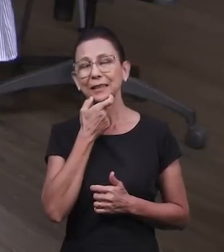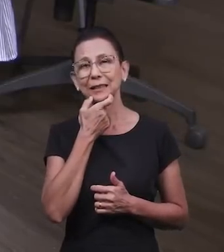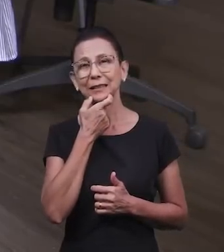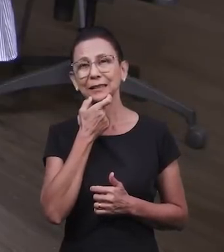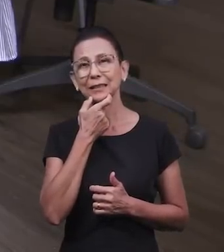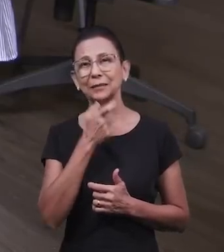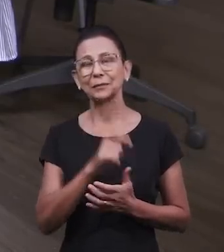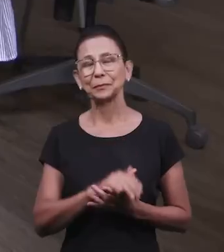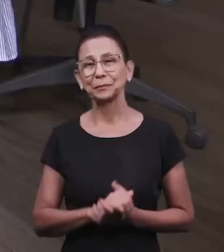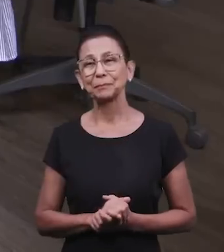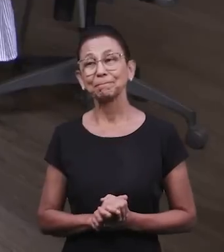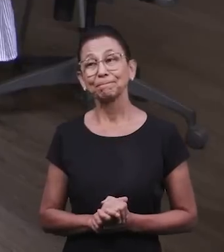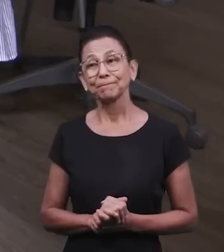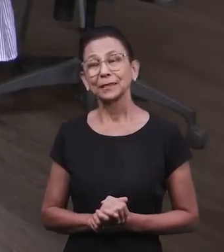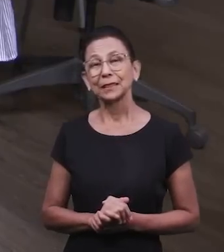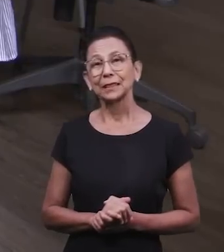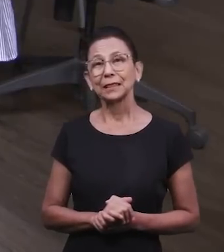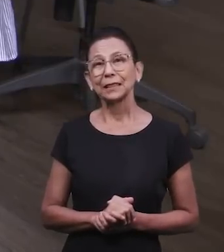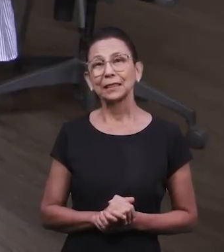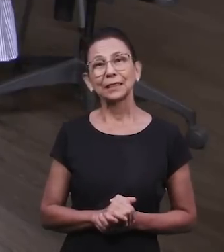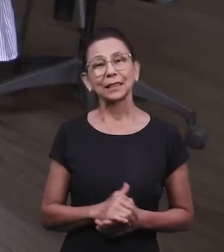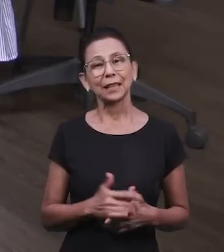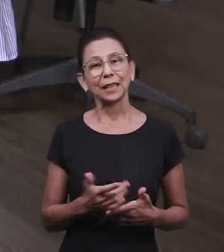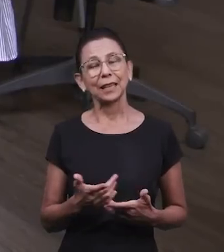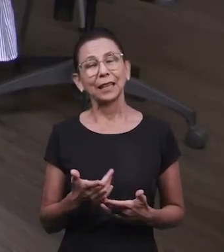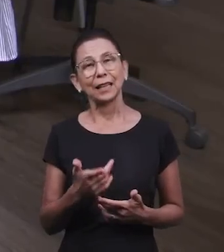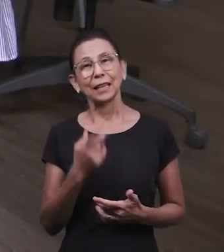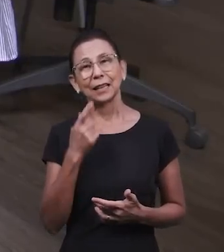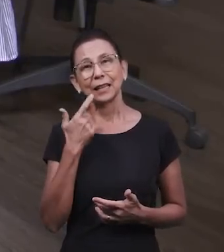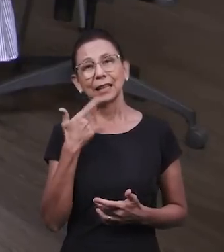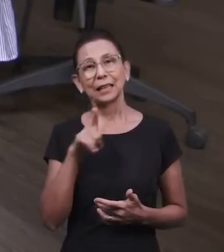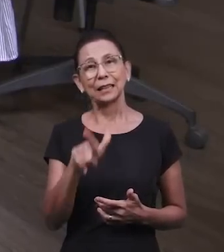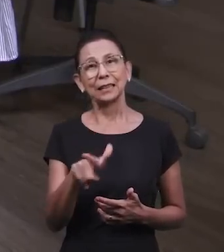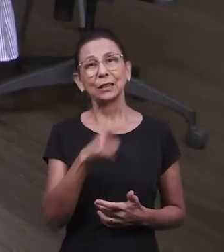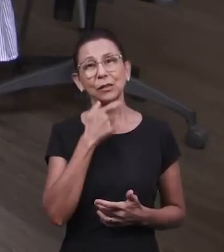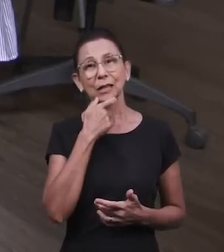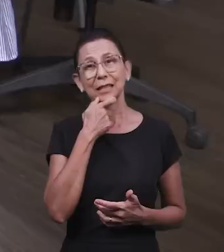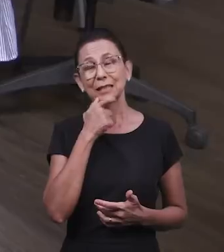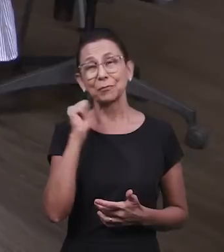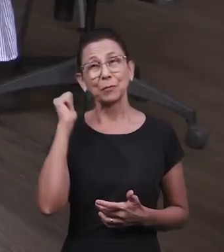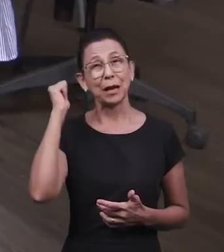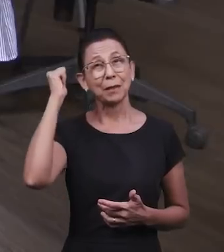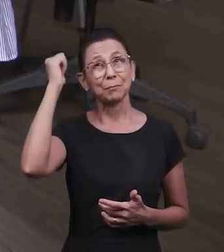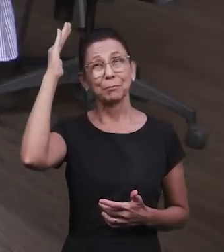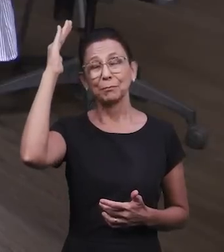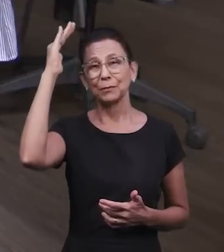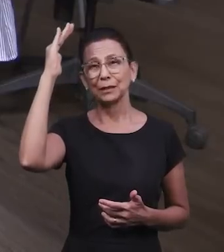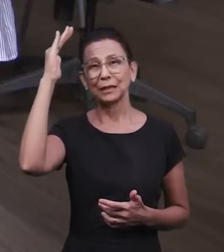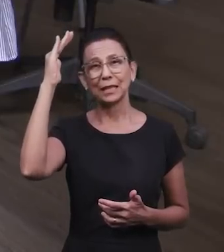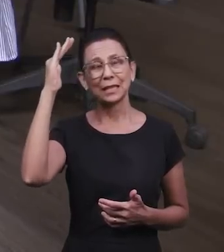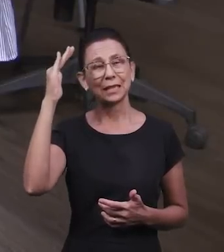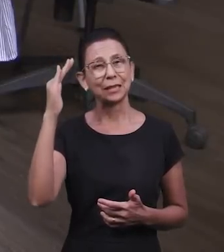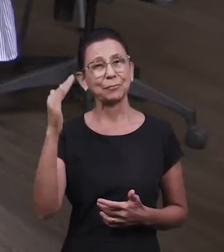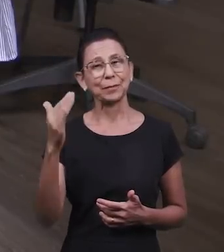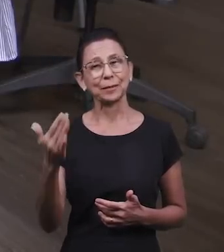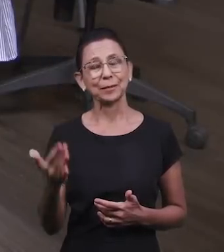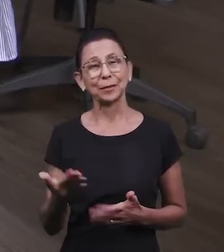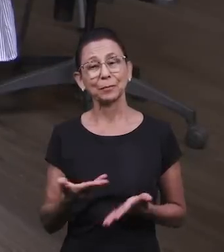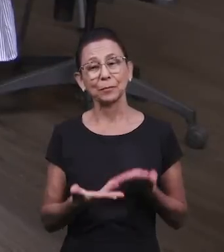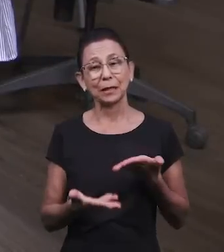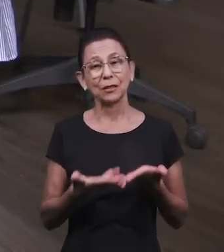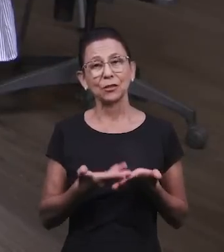inglês, né? O inglês que estava sendo exigido ali era mais intenso do que o que eu